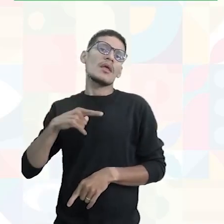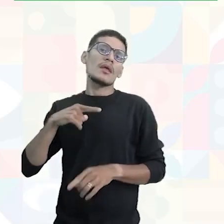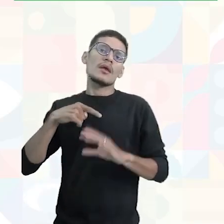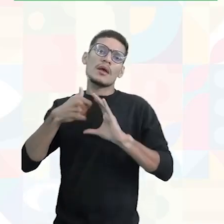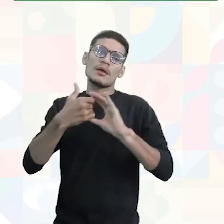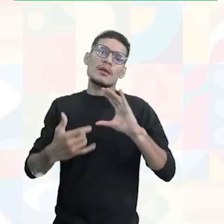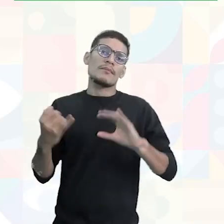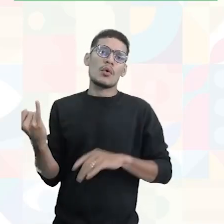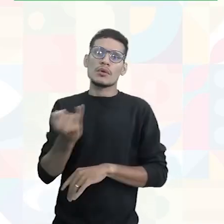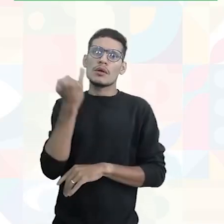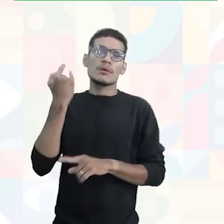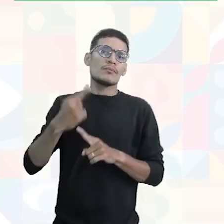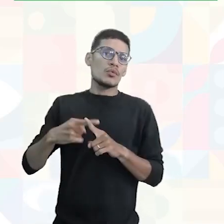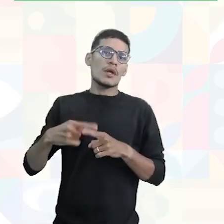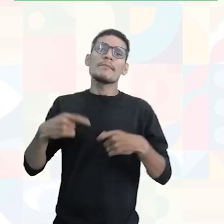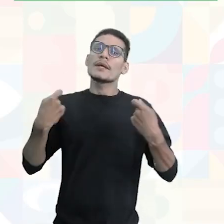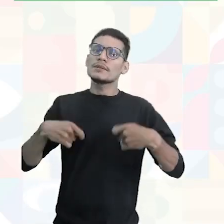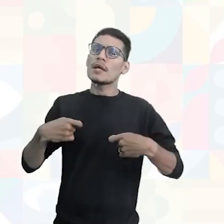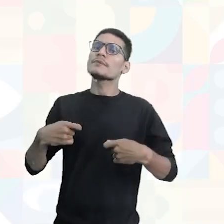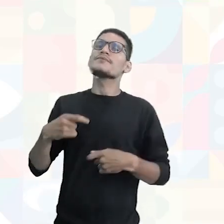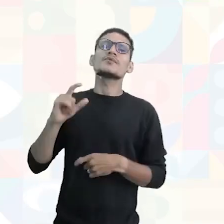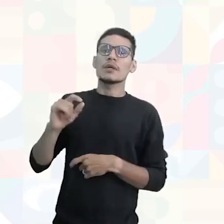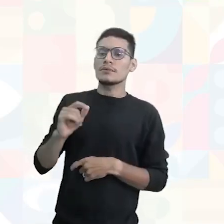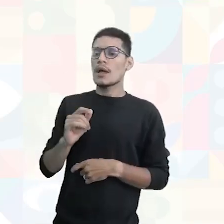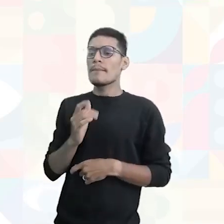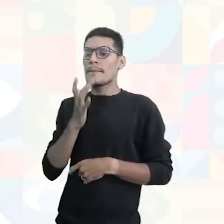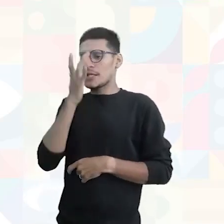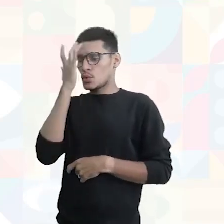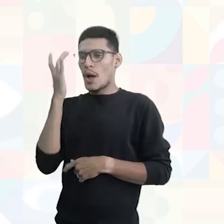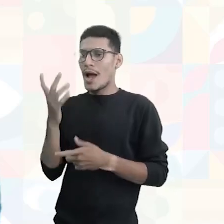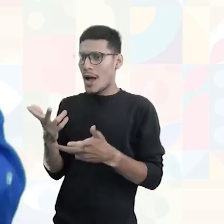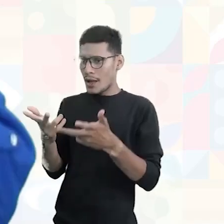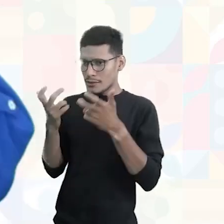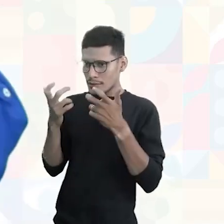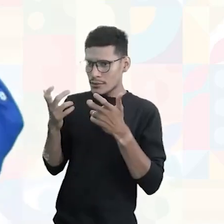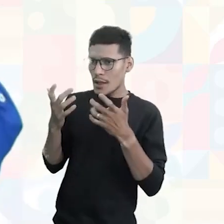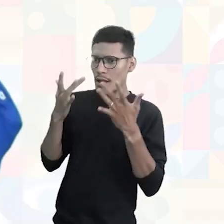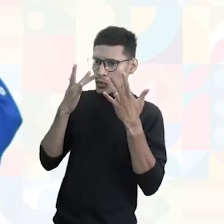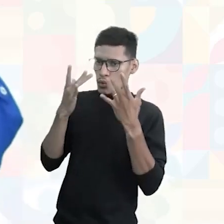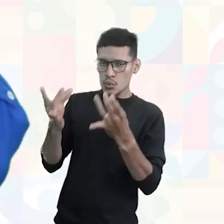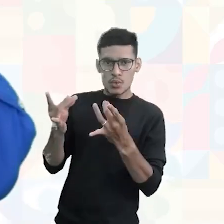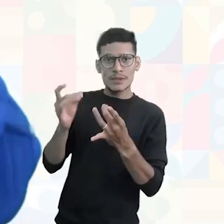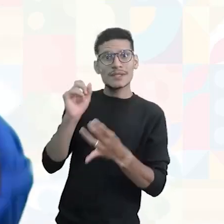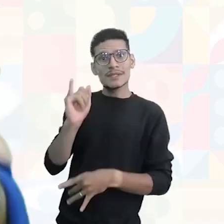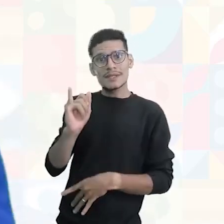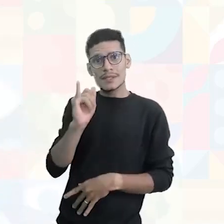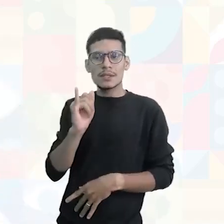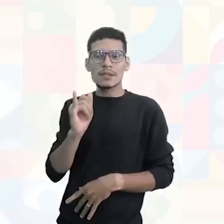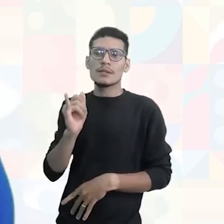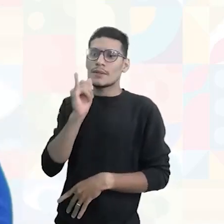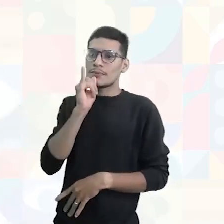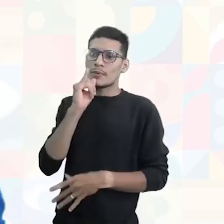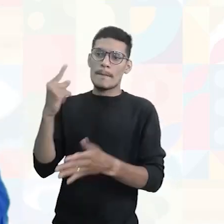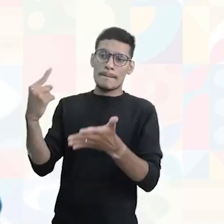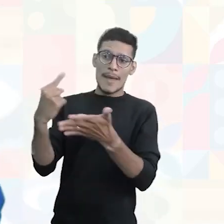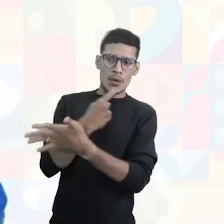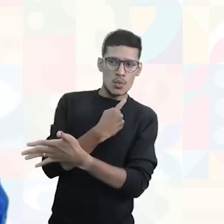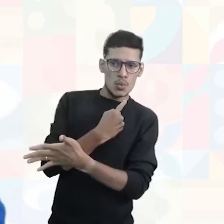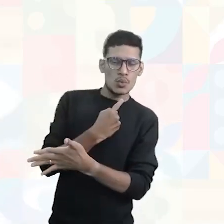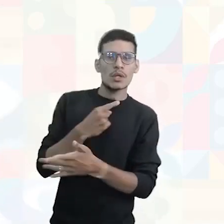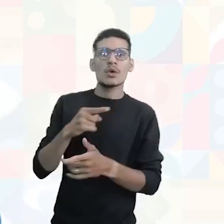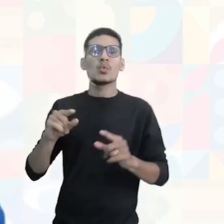muito importante, que ele necessita do atendente, que ele preste bastante atenção no que está sendo perguntado, no